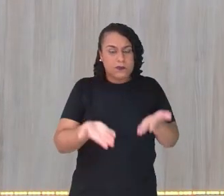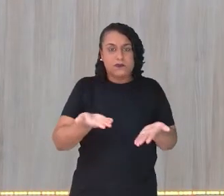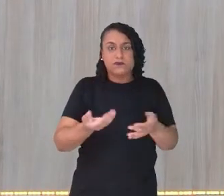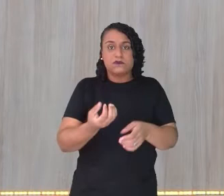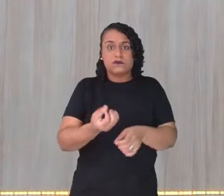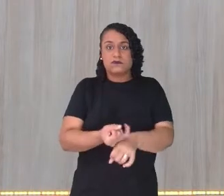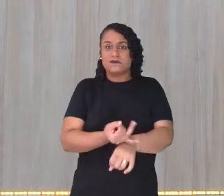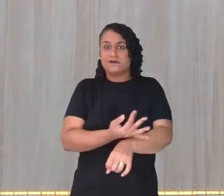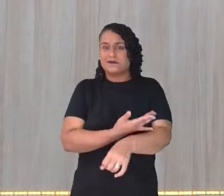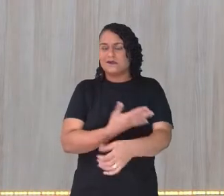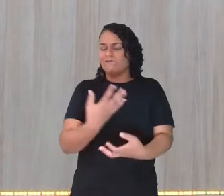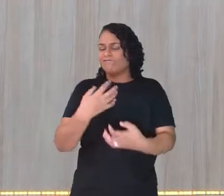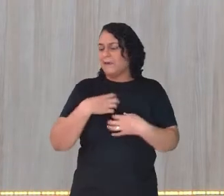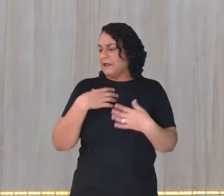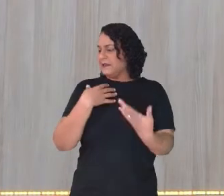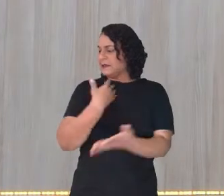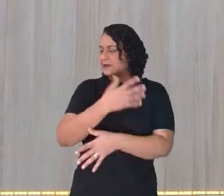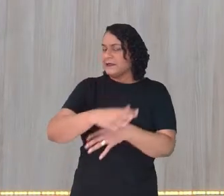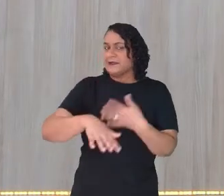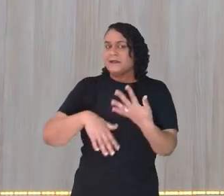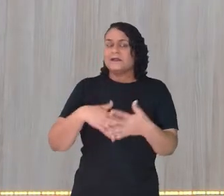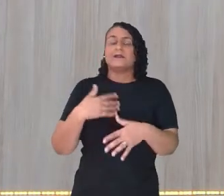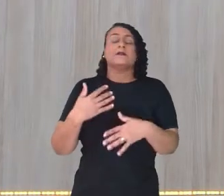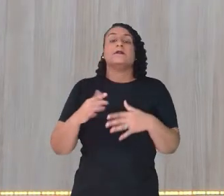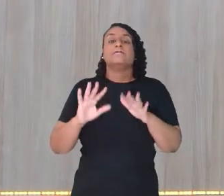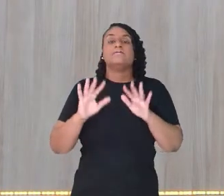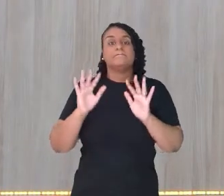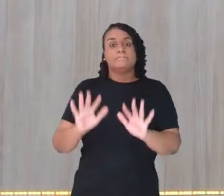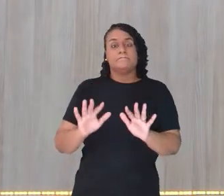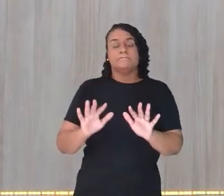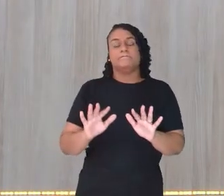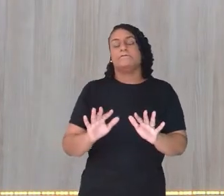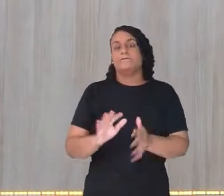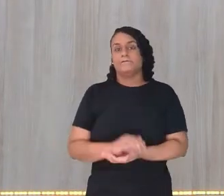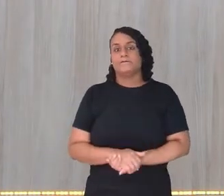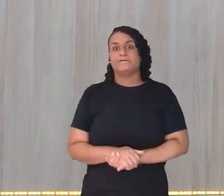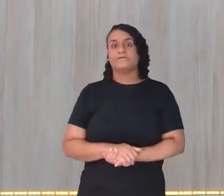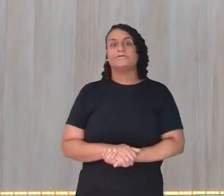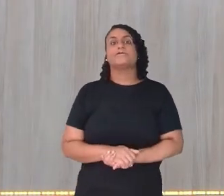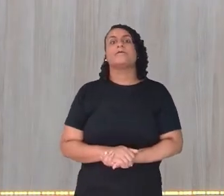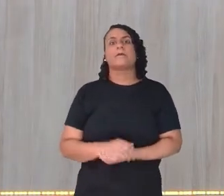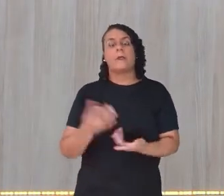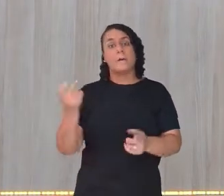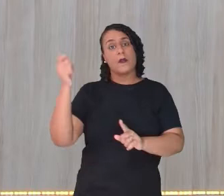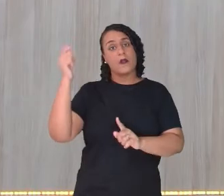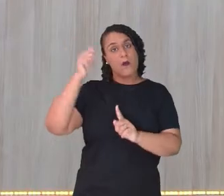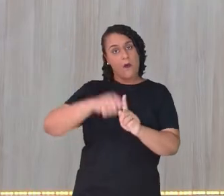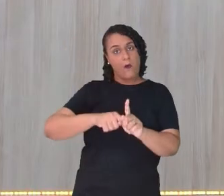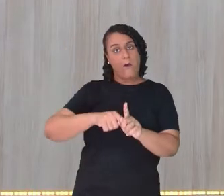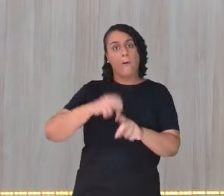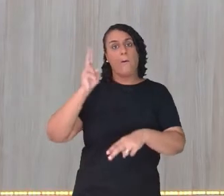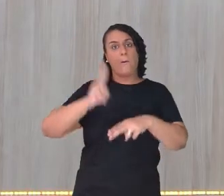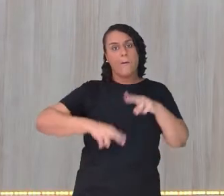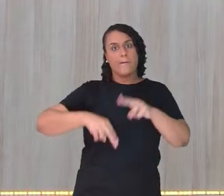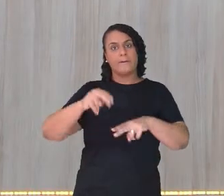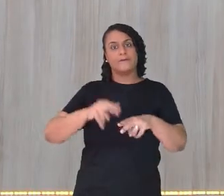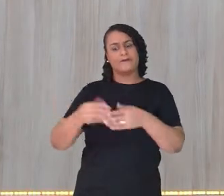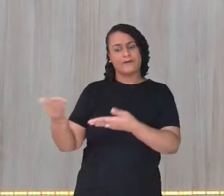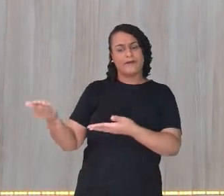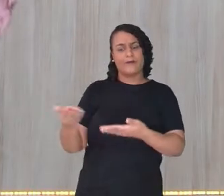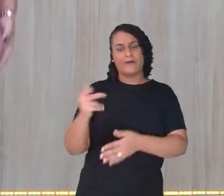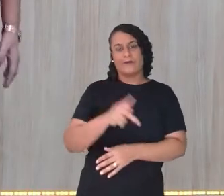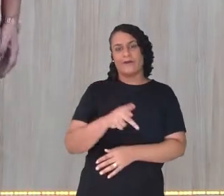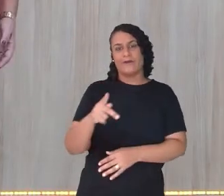emocional por conta do barulho. Mas para a gente falar a respeito, né, da questão aí desse junho, eu vou chamar a professora Cláudia, que ela vai